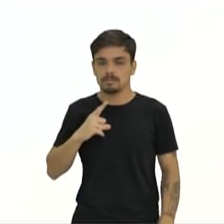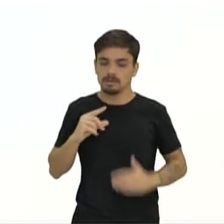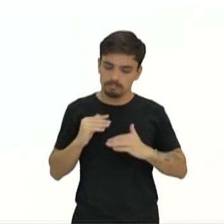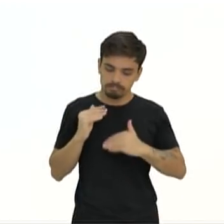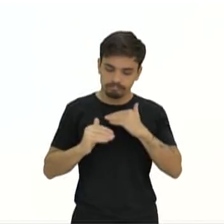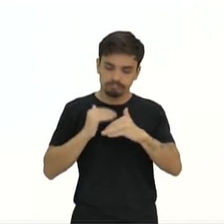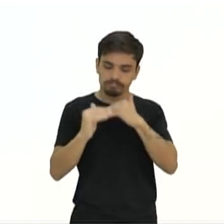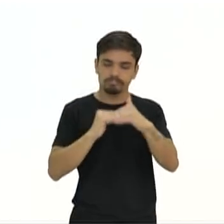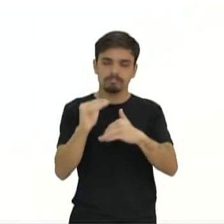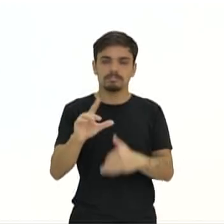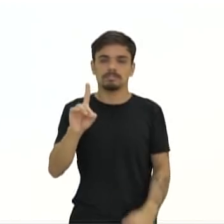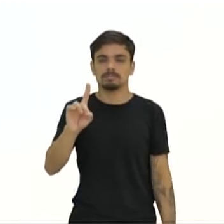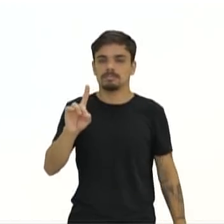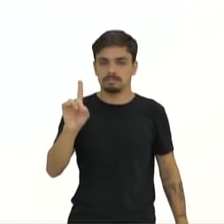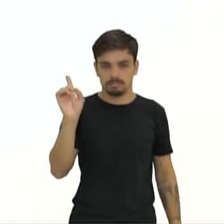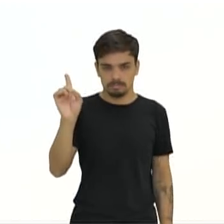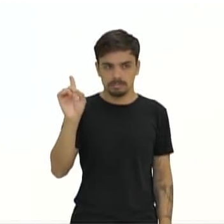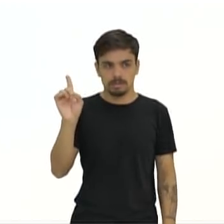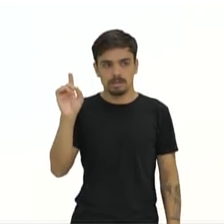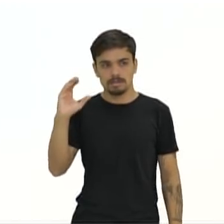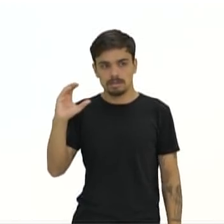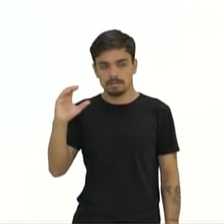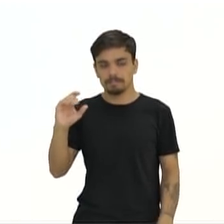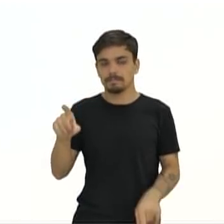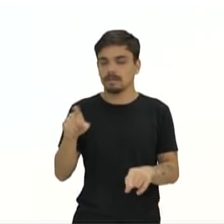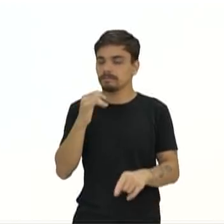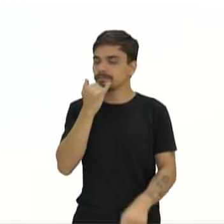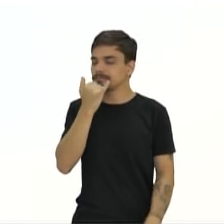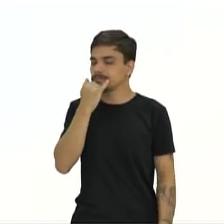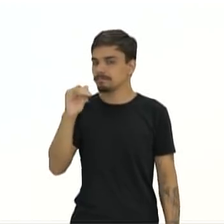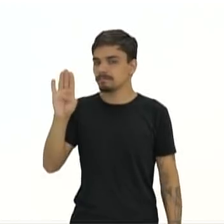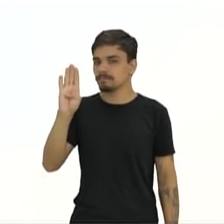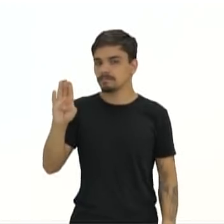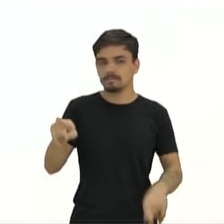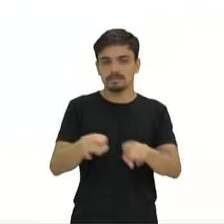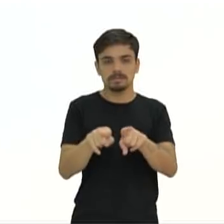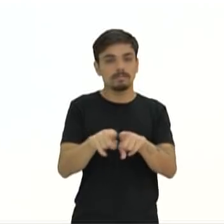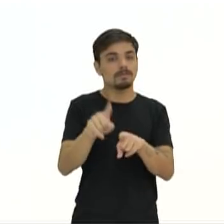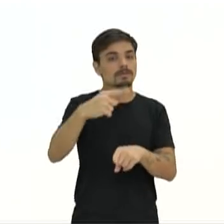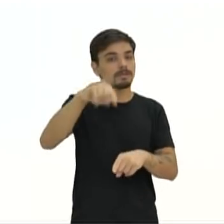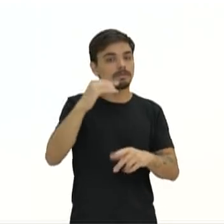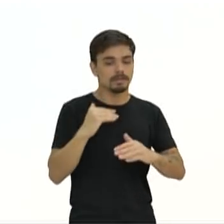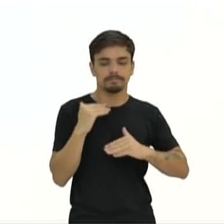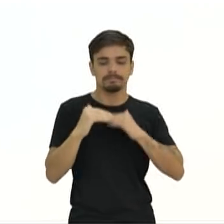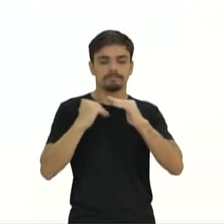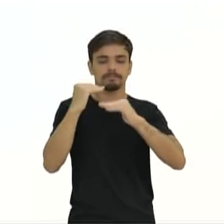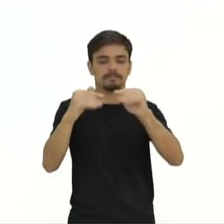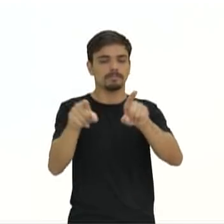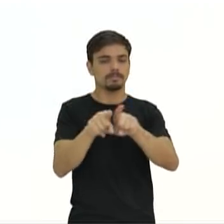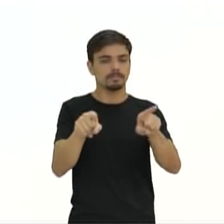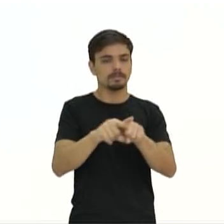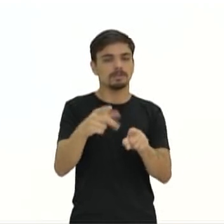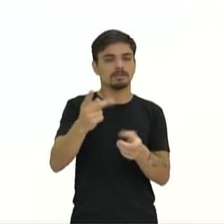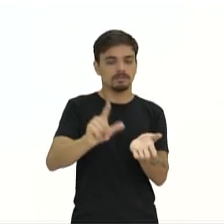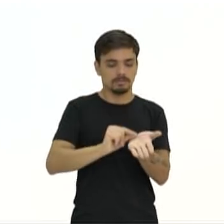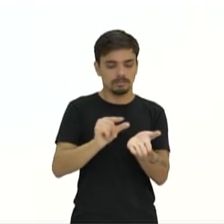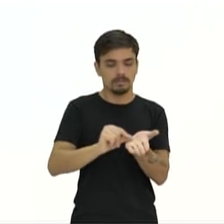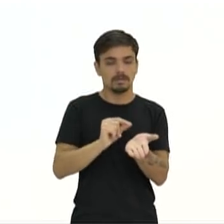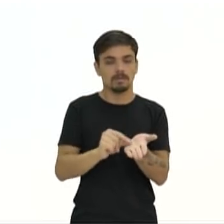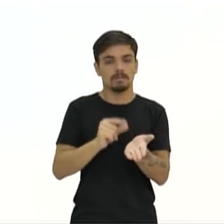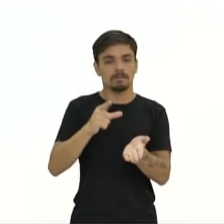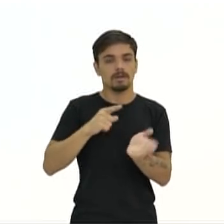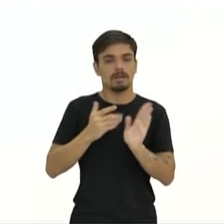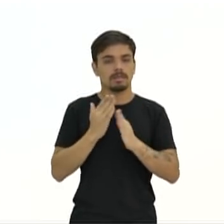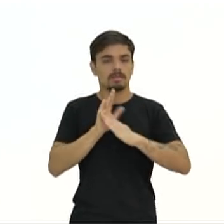no desenvolvimento. Você vai desenvolver os seus argumentos para defender a sua ideia. Então,